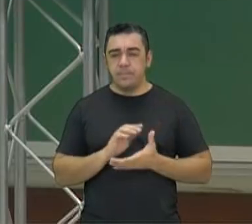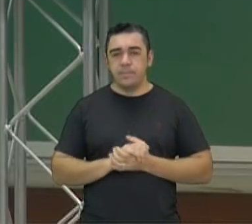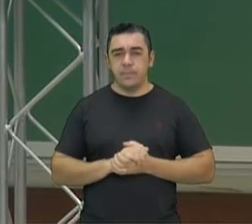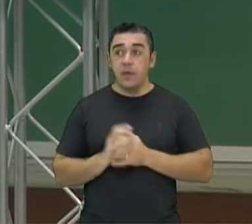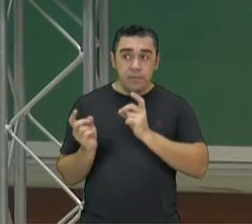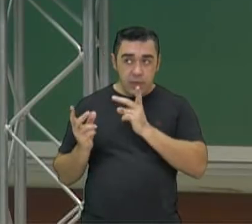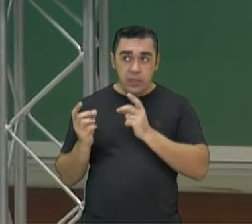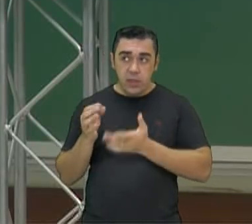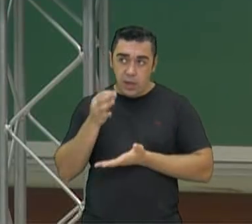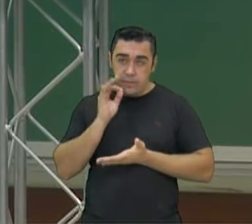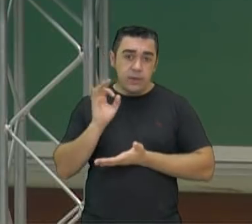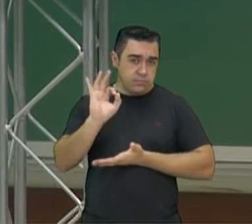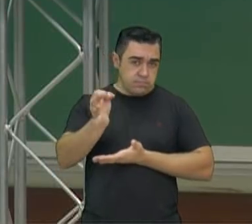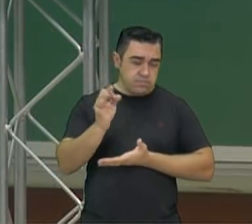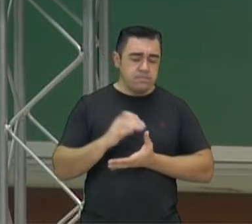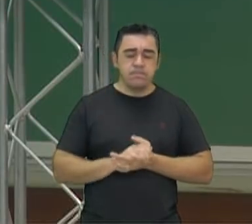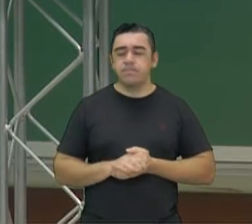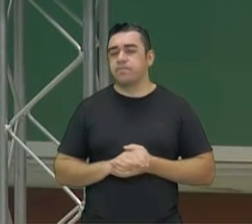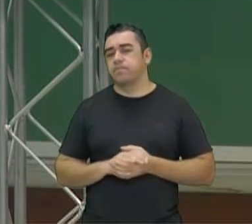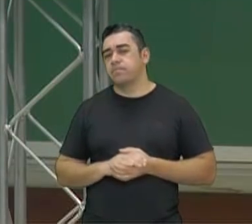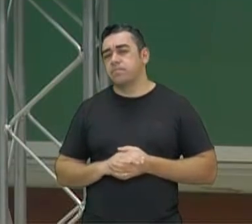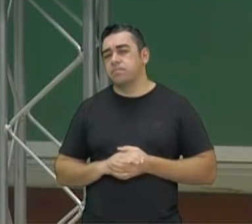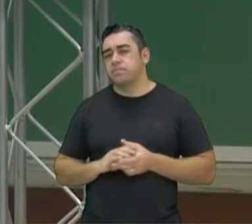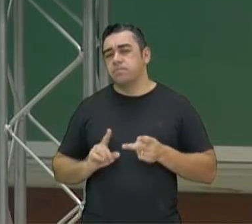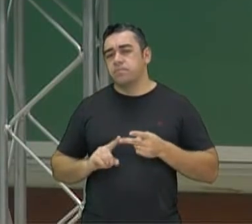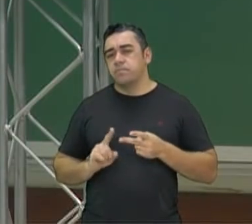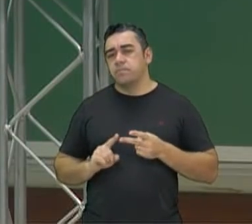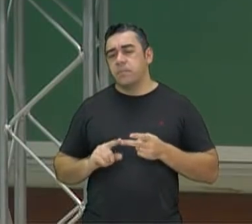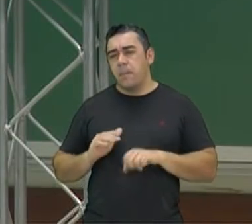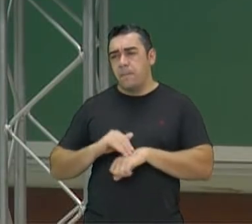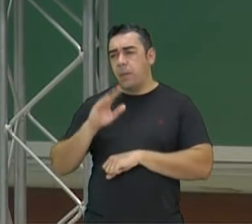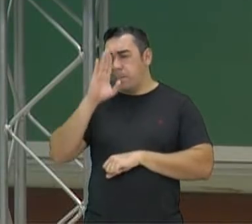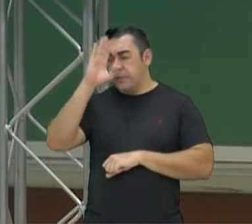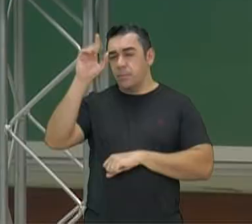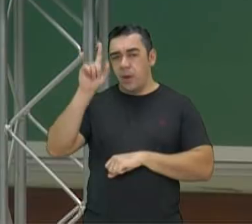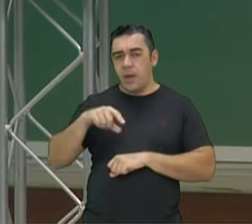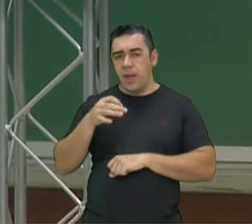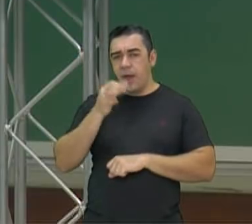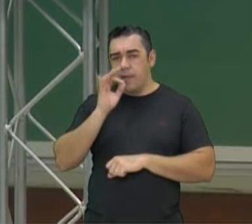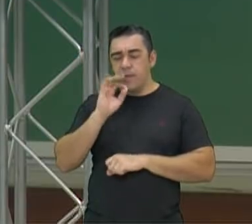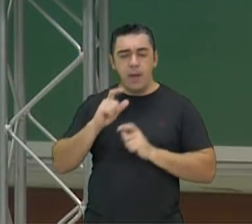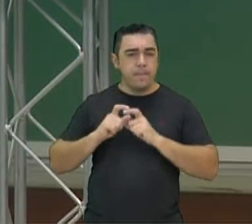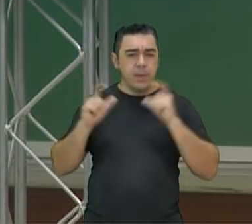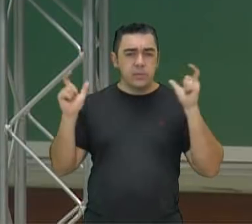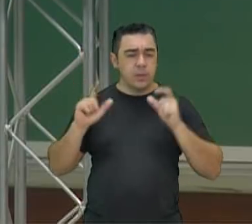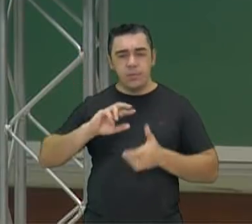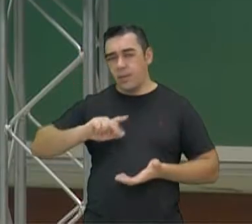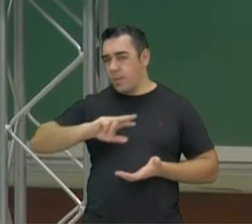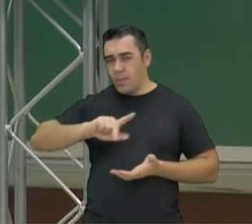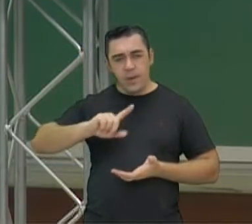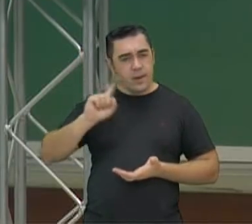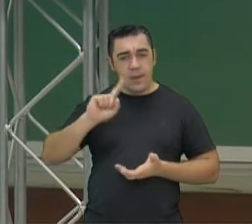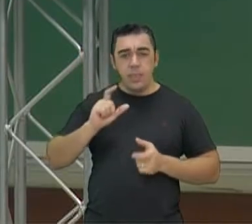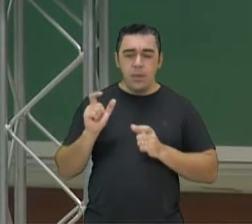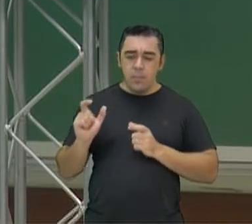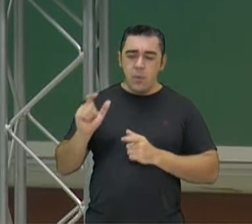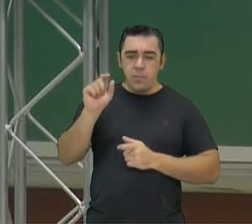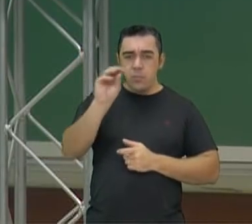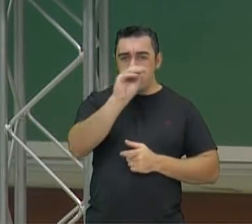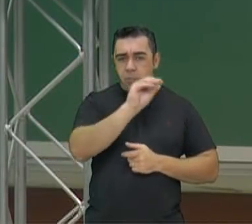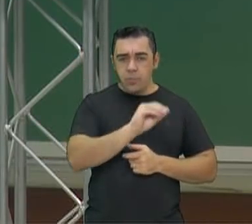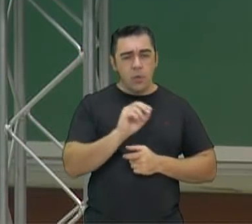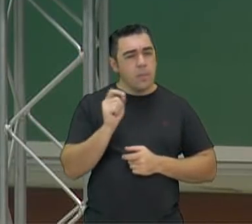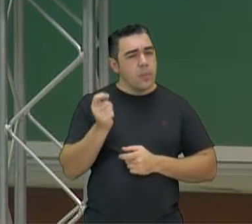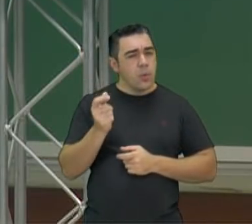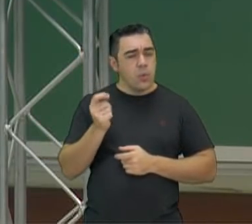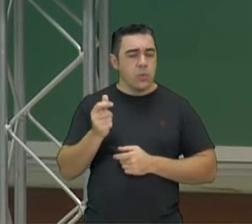de café. Eu falei isso. Mas a monocultura do café abrange grande parte do país? Não. São pequenas partes espalhadas,